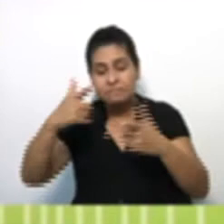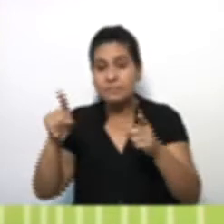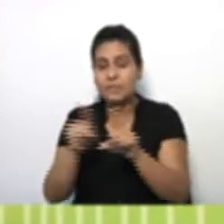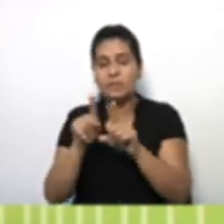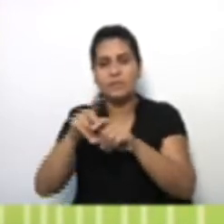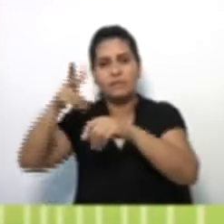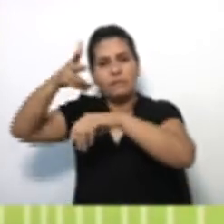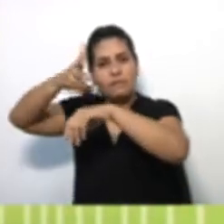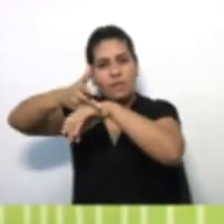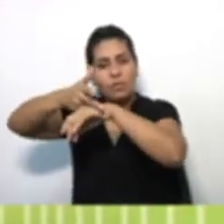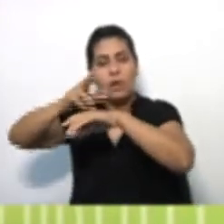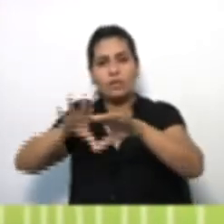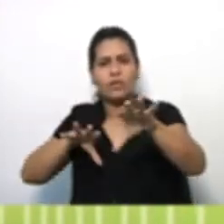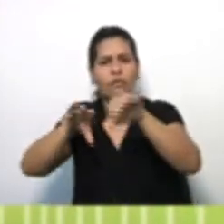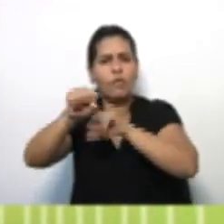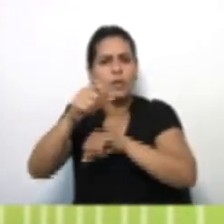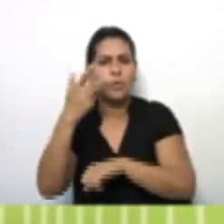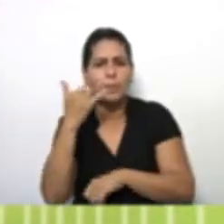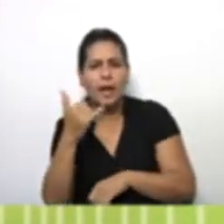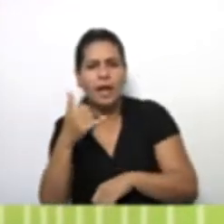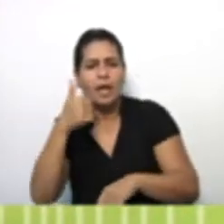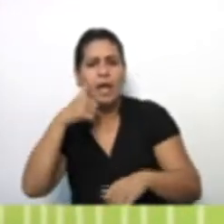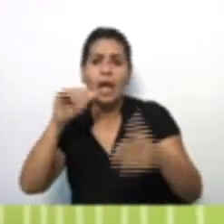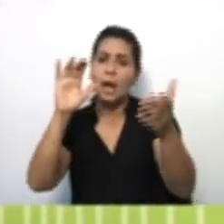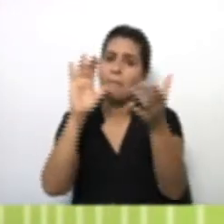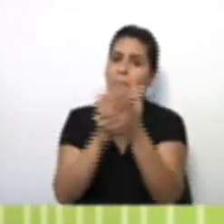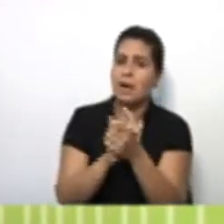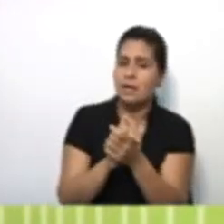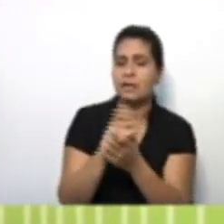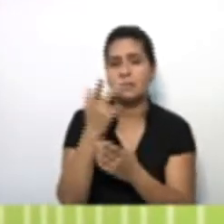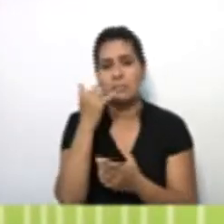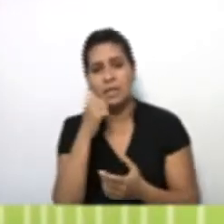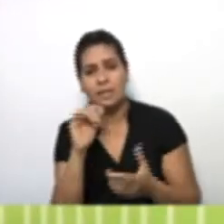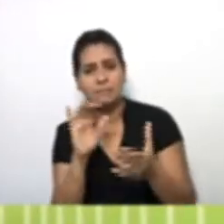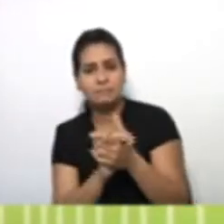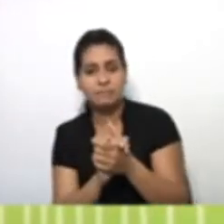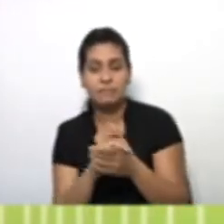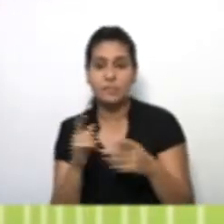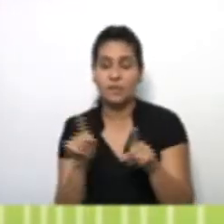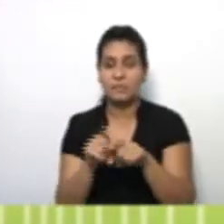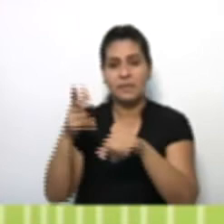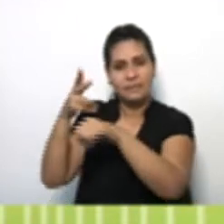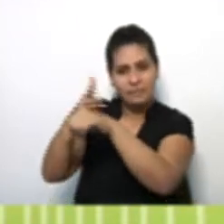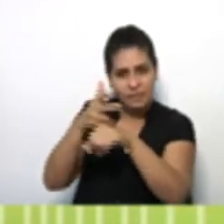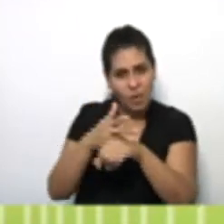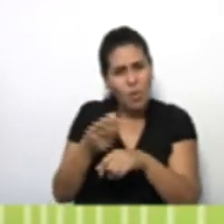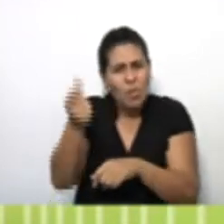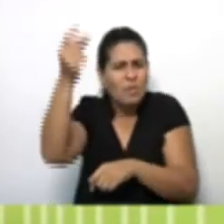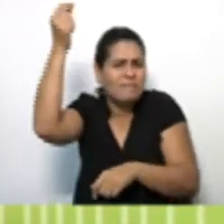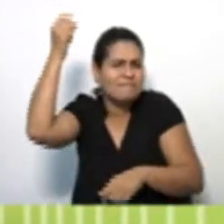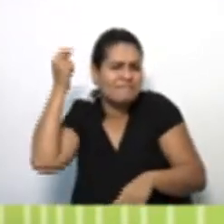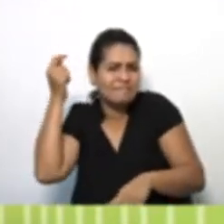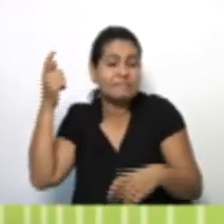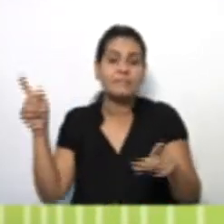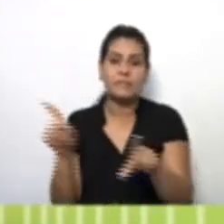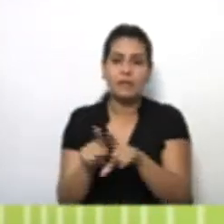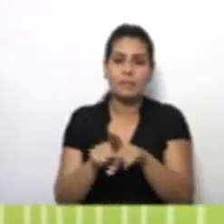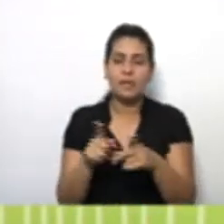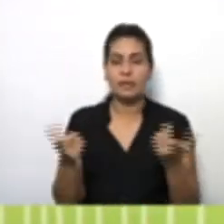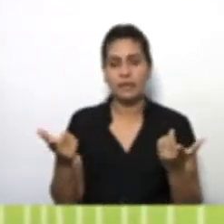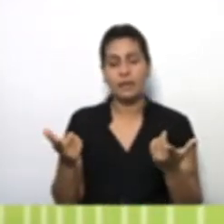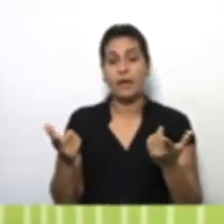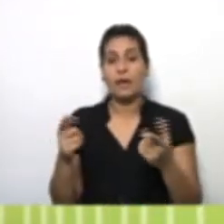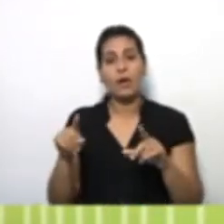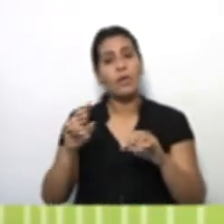servia para filmar lá a formatura do teu pai, o casamento, né? Dos teus pais, não é verdade? Ou alguma coisa bem antiga. Então, ela servia